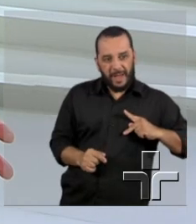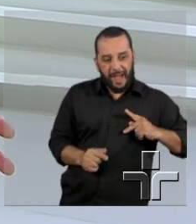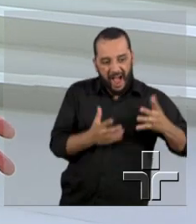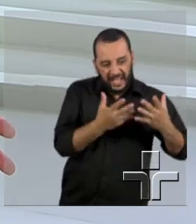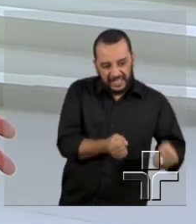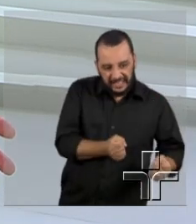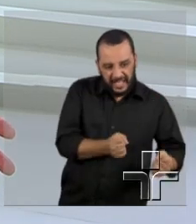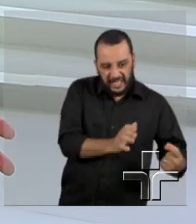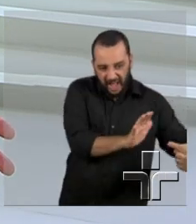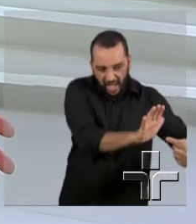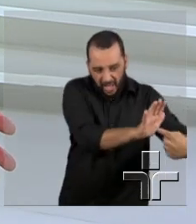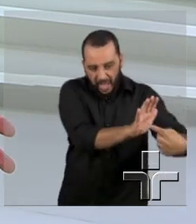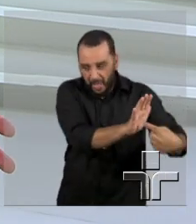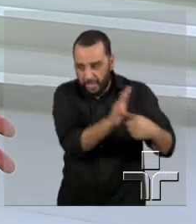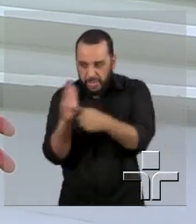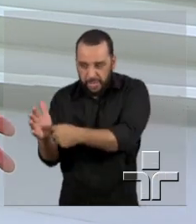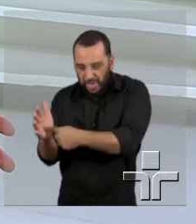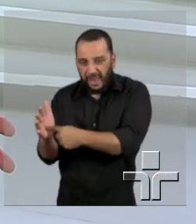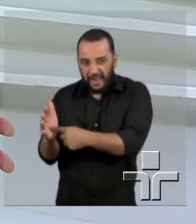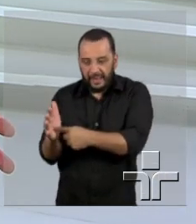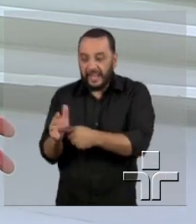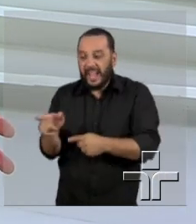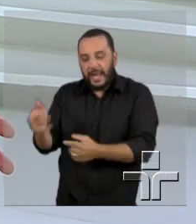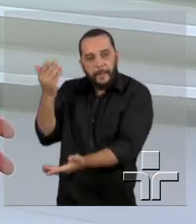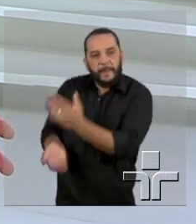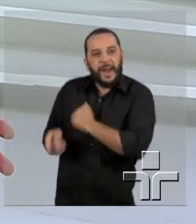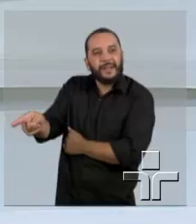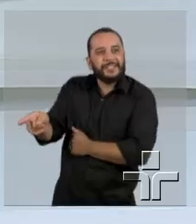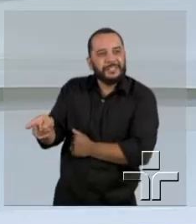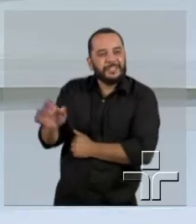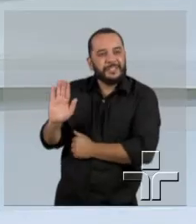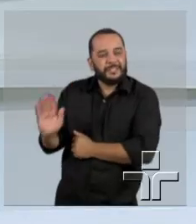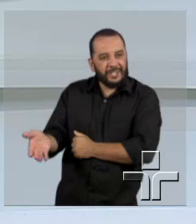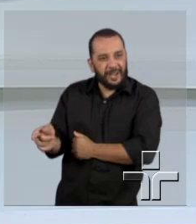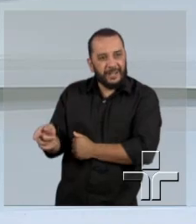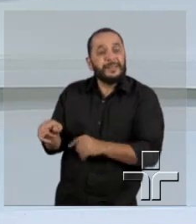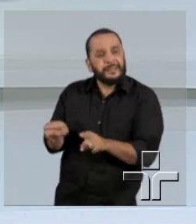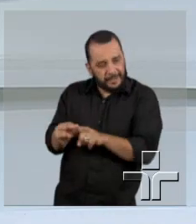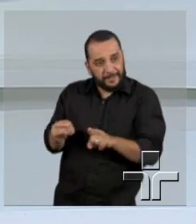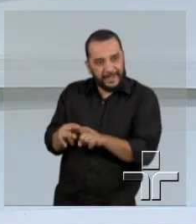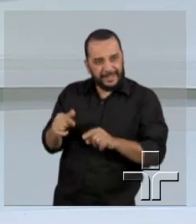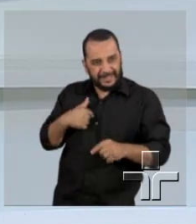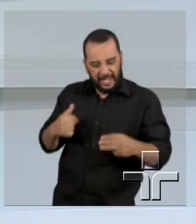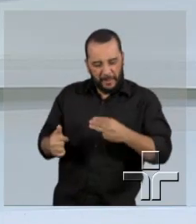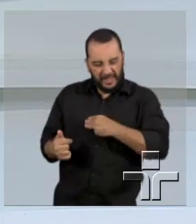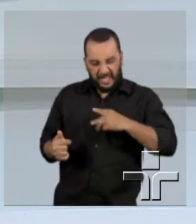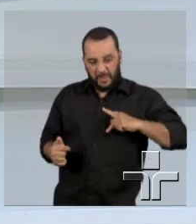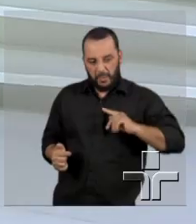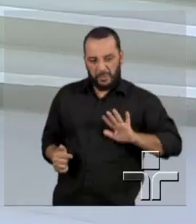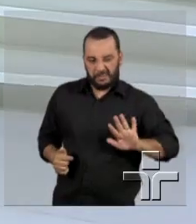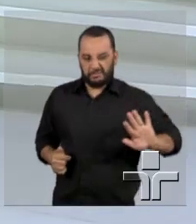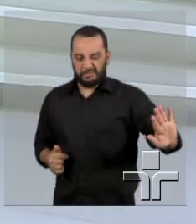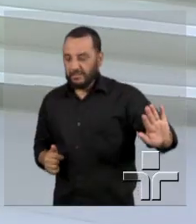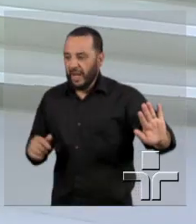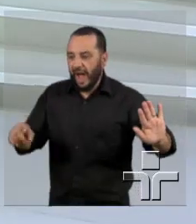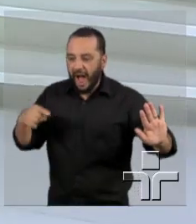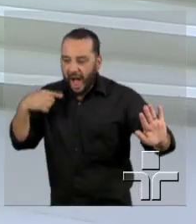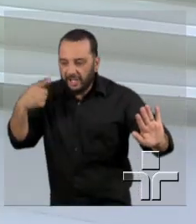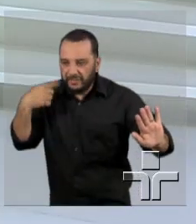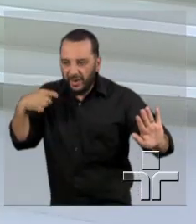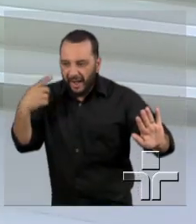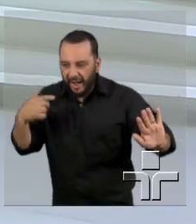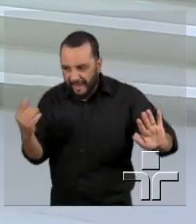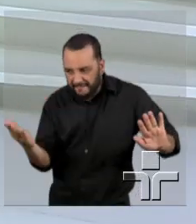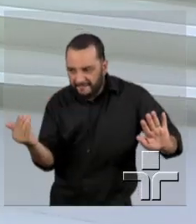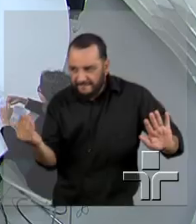o réu já começa o processo perdendo de 2-1. Ou vice-versa. Se ele conversar com o advogado, etc., o membro